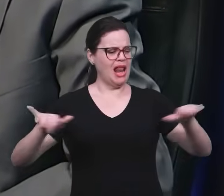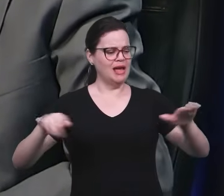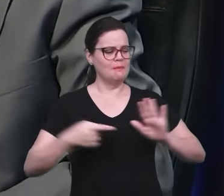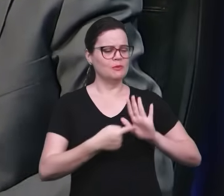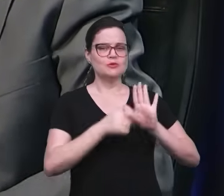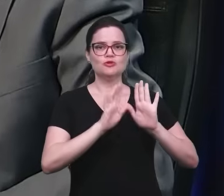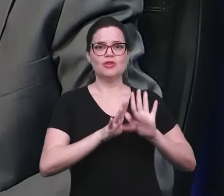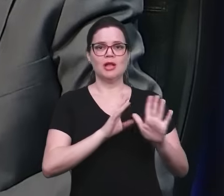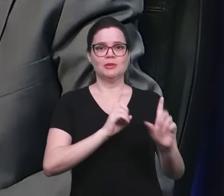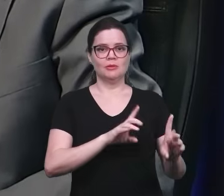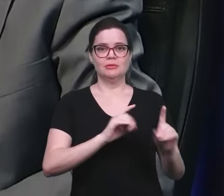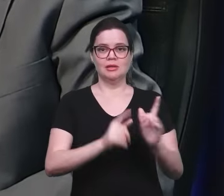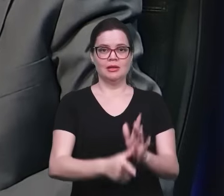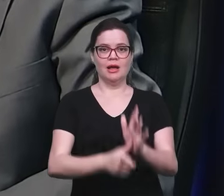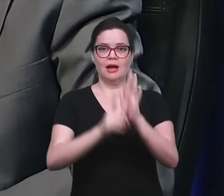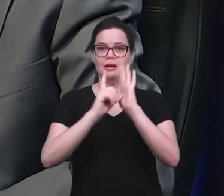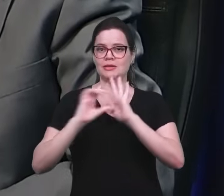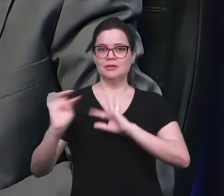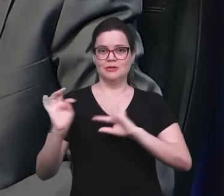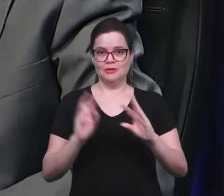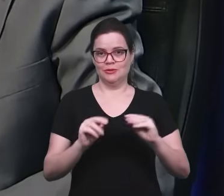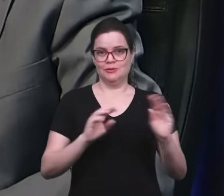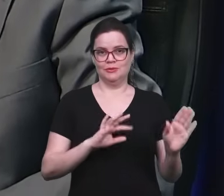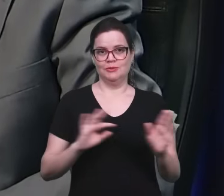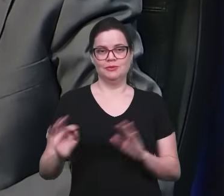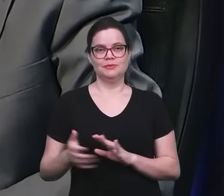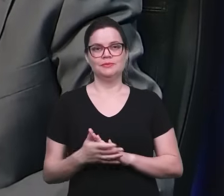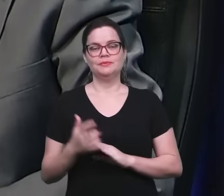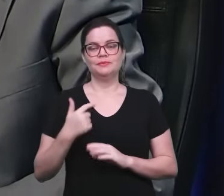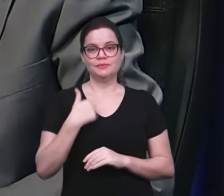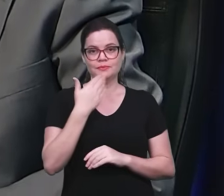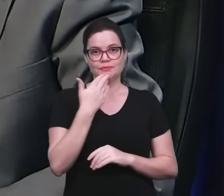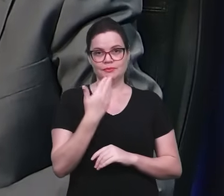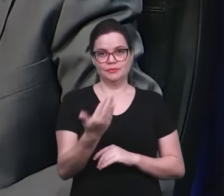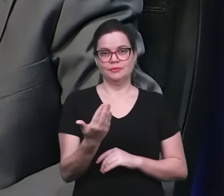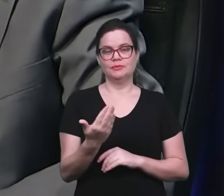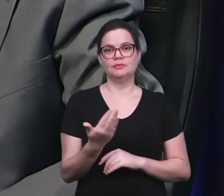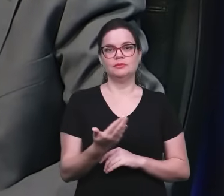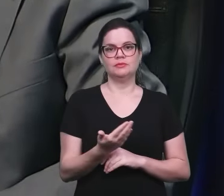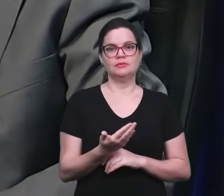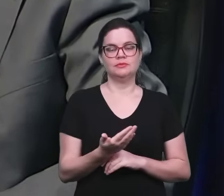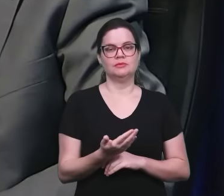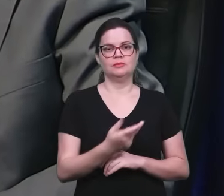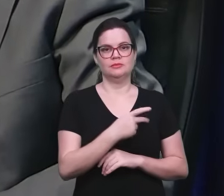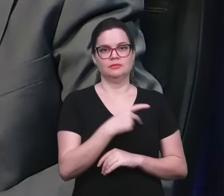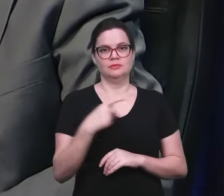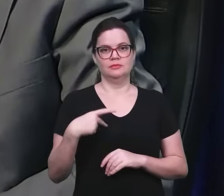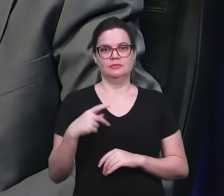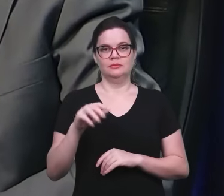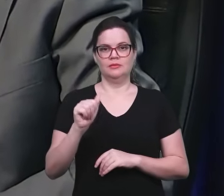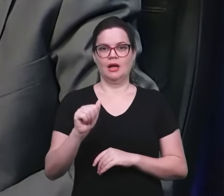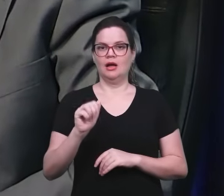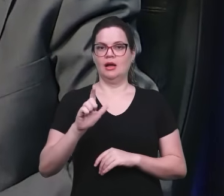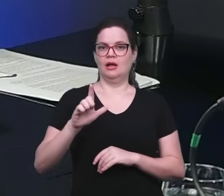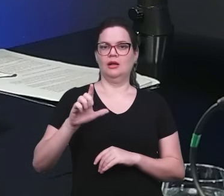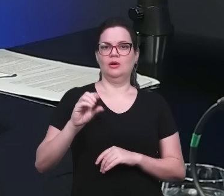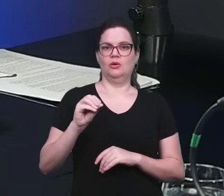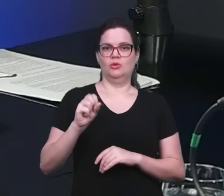Nesse sentido, talvez a gente podia pedir a participação aqui do pastor Alonso, né, pastor